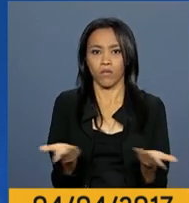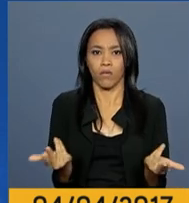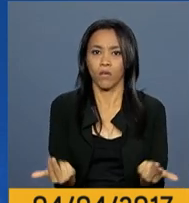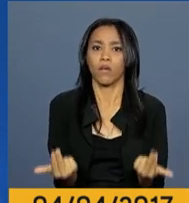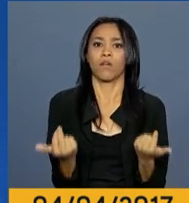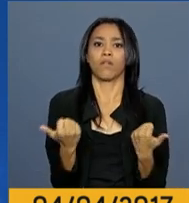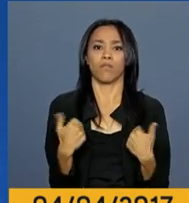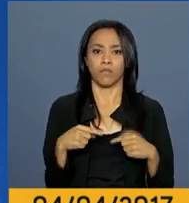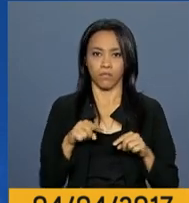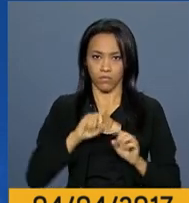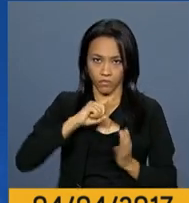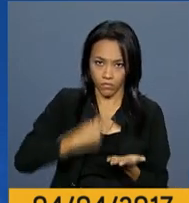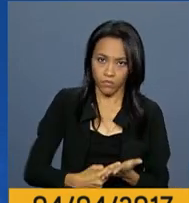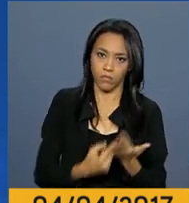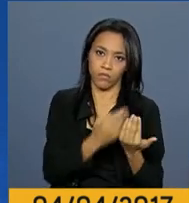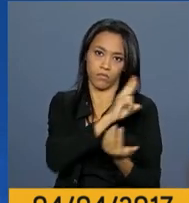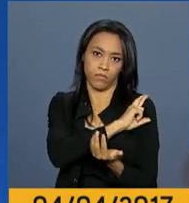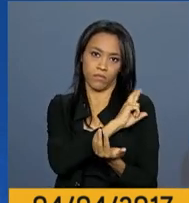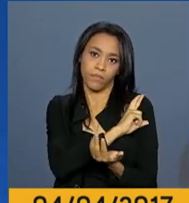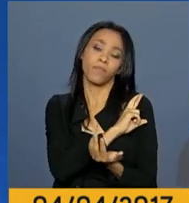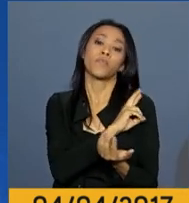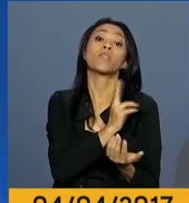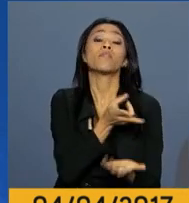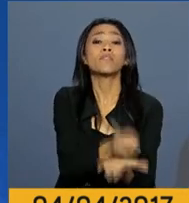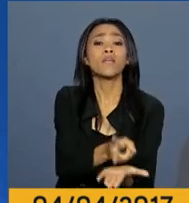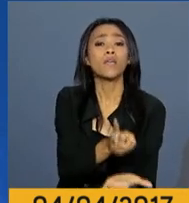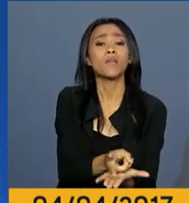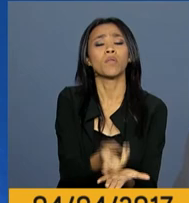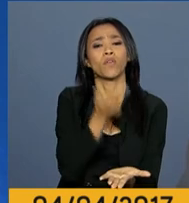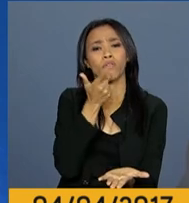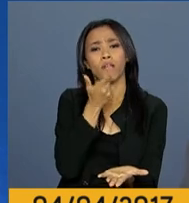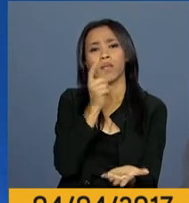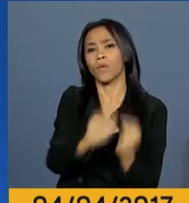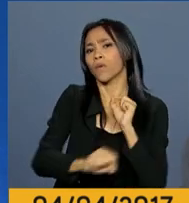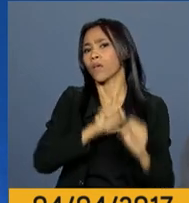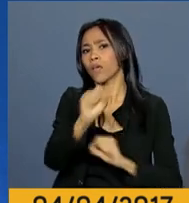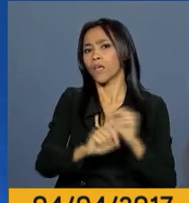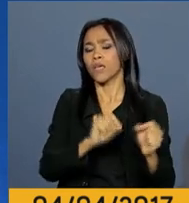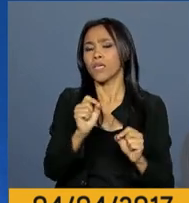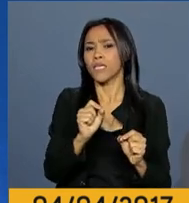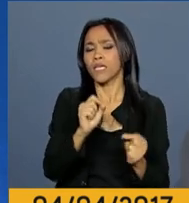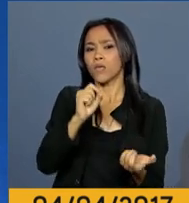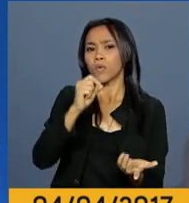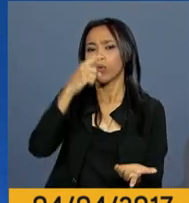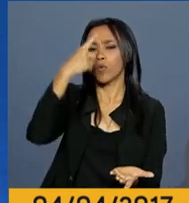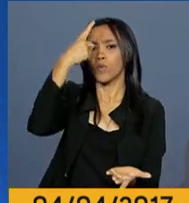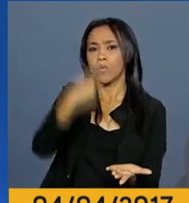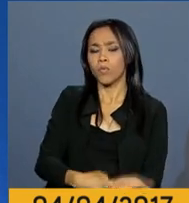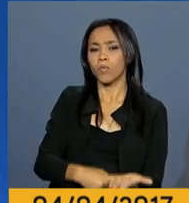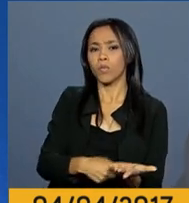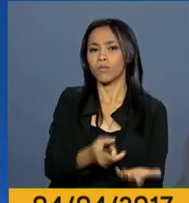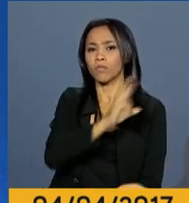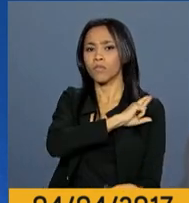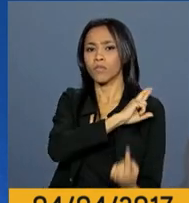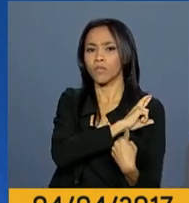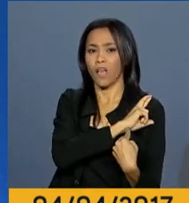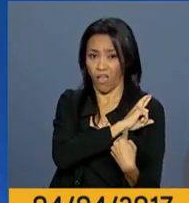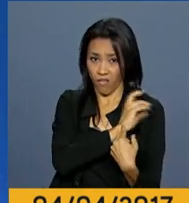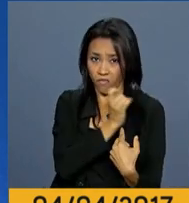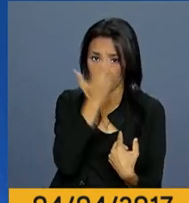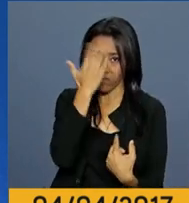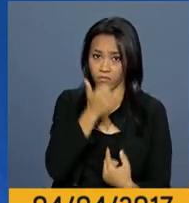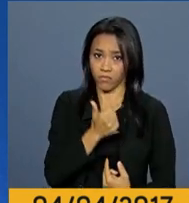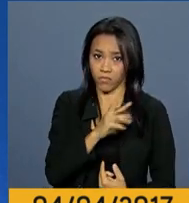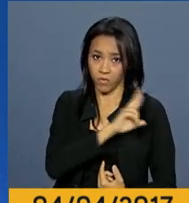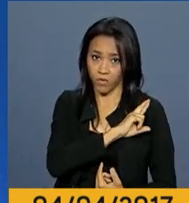Desde o início, eu confesso, nós sabíamos que o caminho da responsabilidade não é fácil. Não é